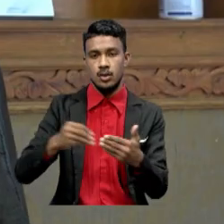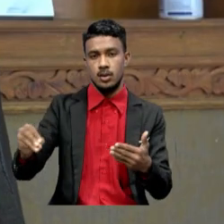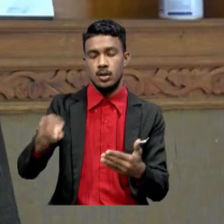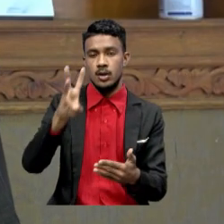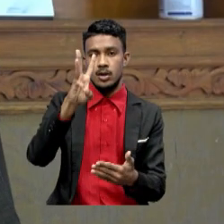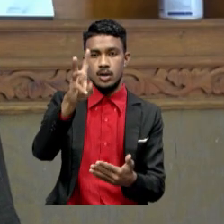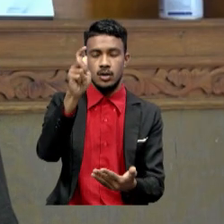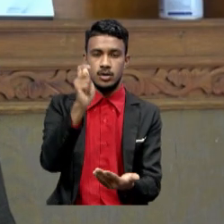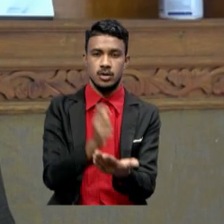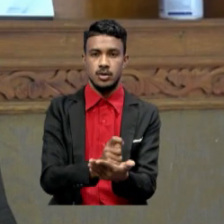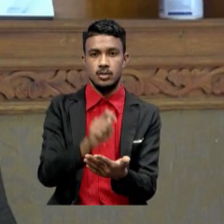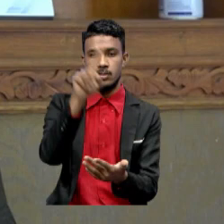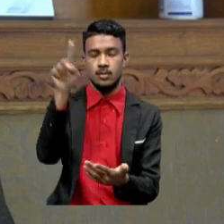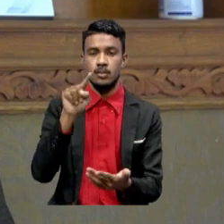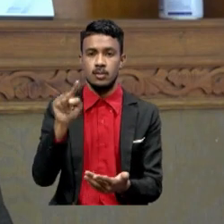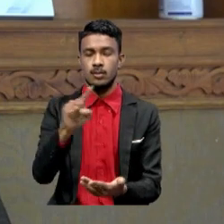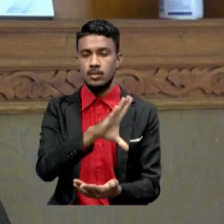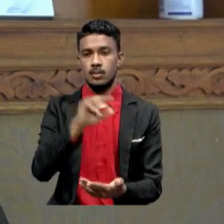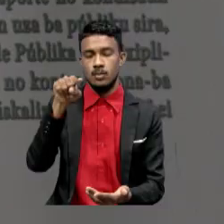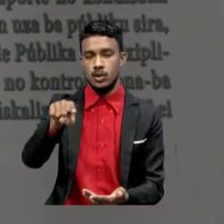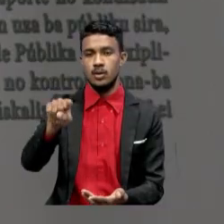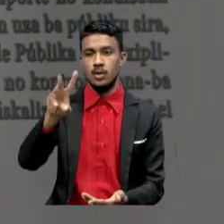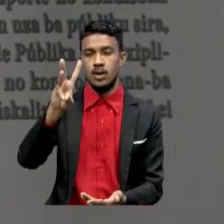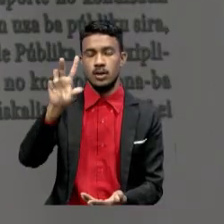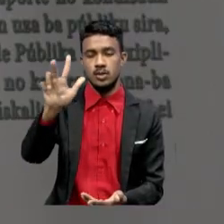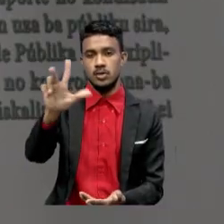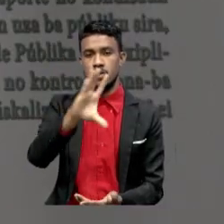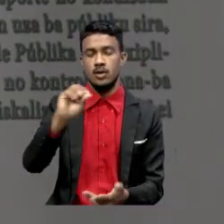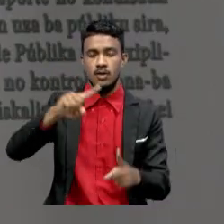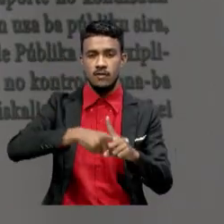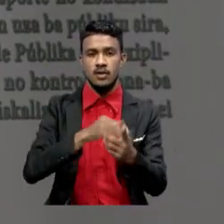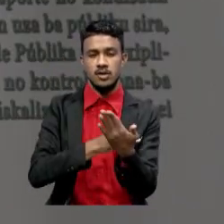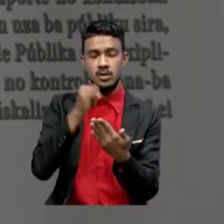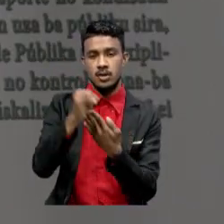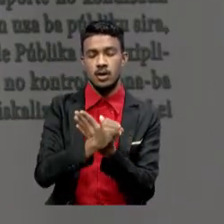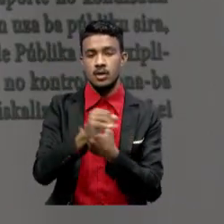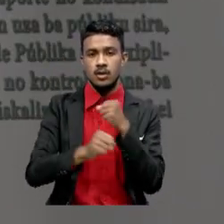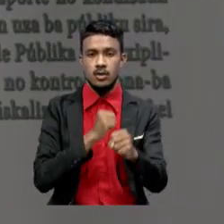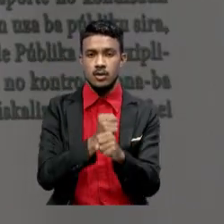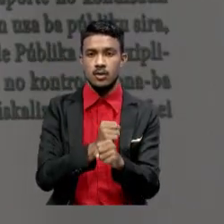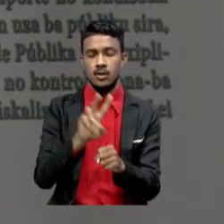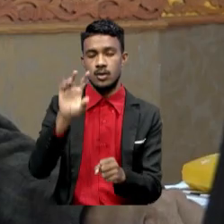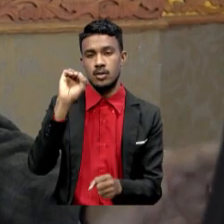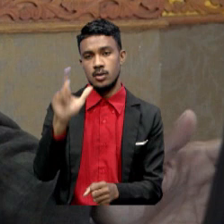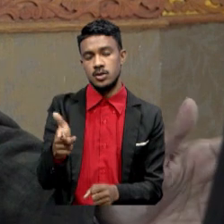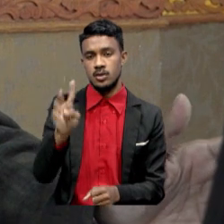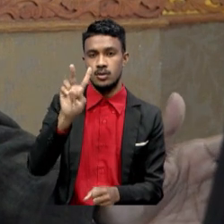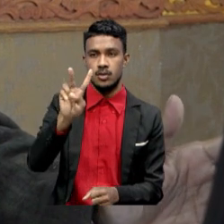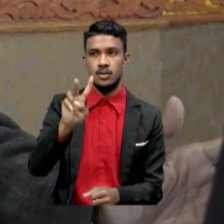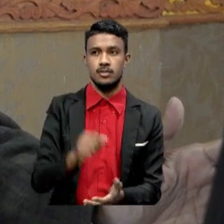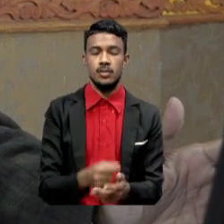resinhat ponto atustolo ba cofre estado rahu si fulan zaneiro to julho tinang rihun rua ruano resin rua.